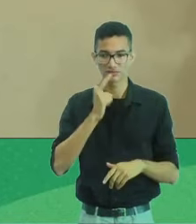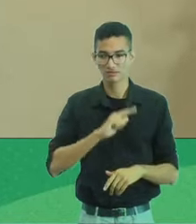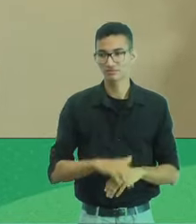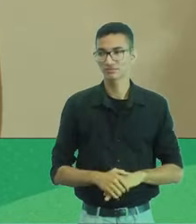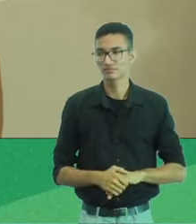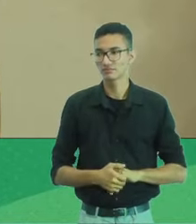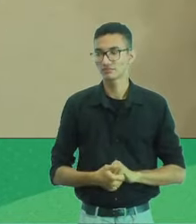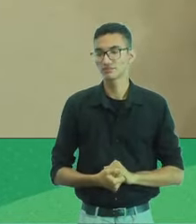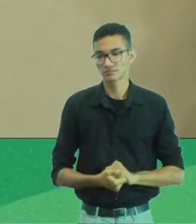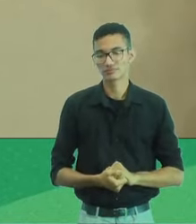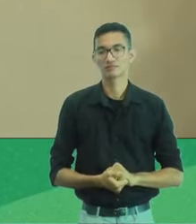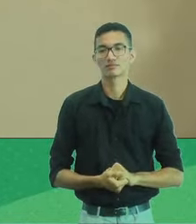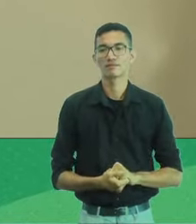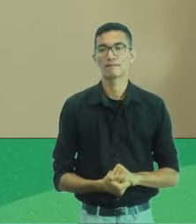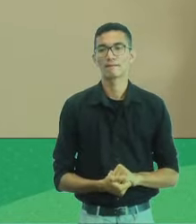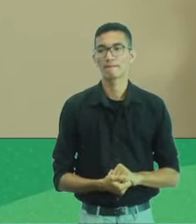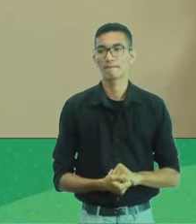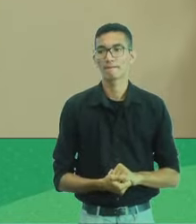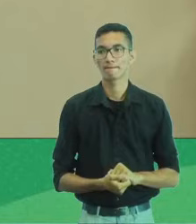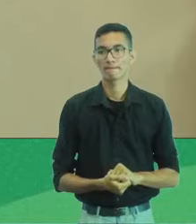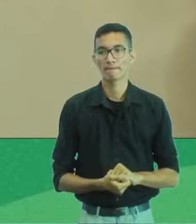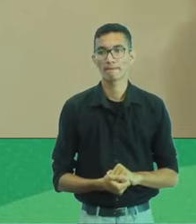é isso